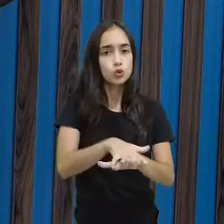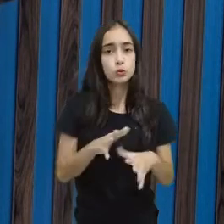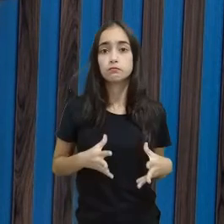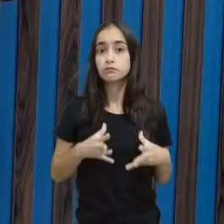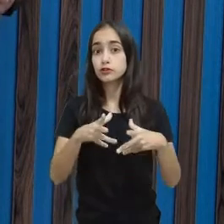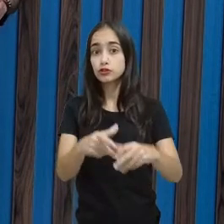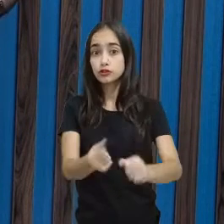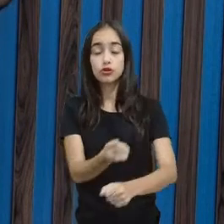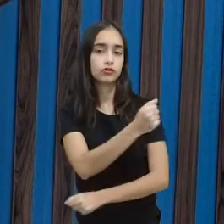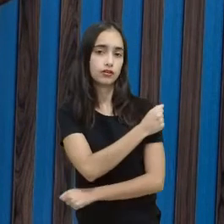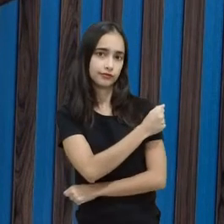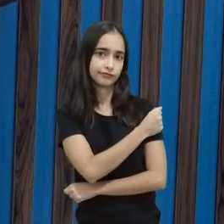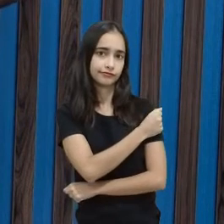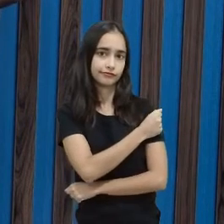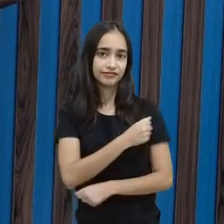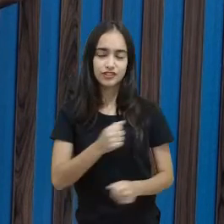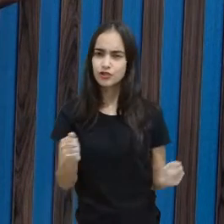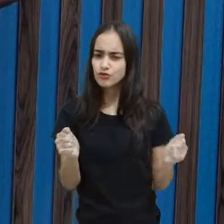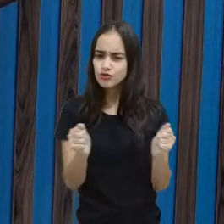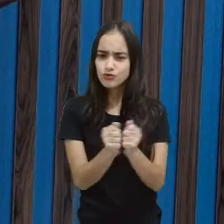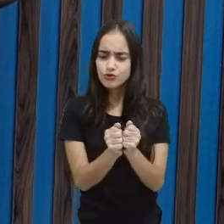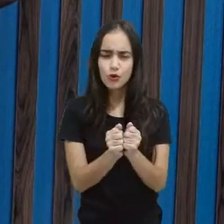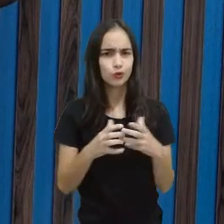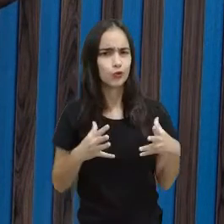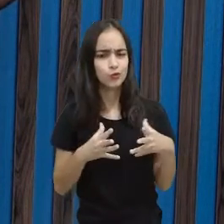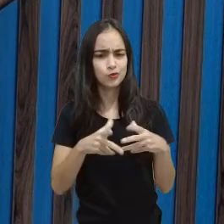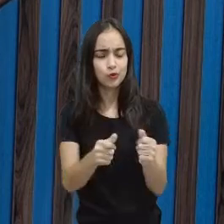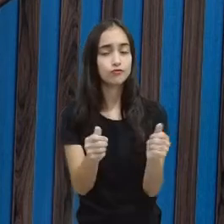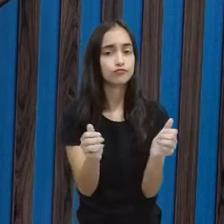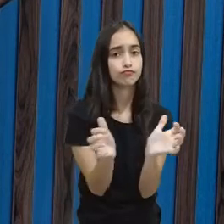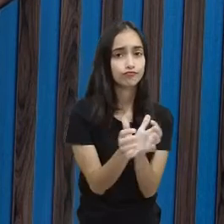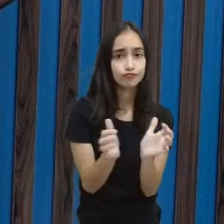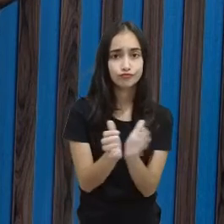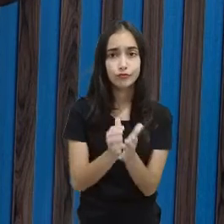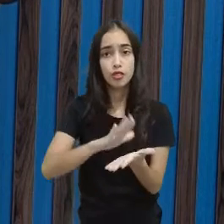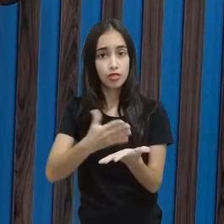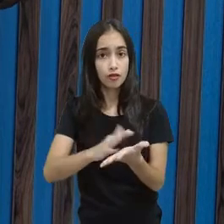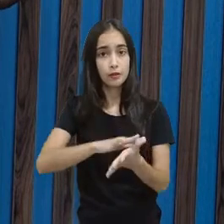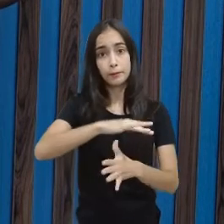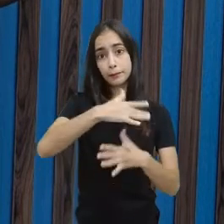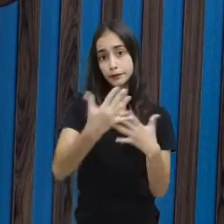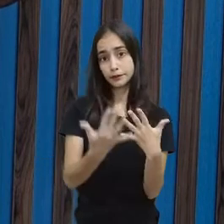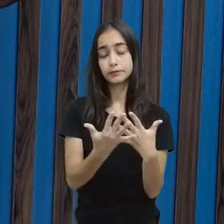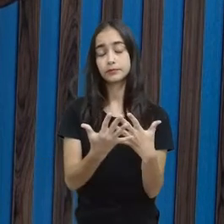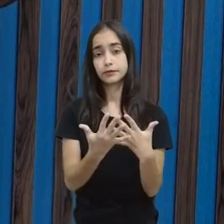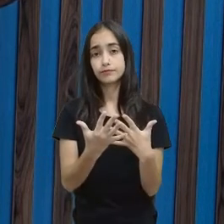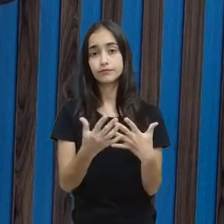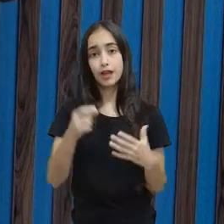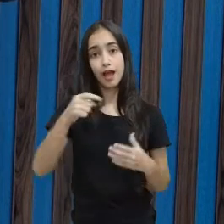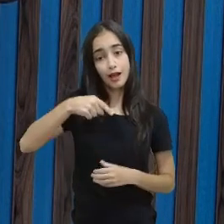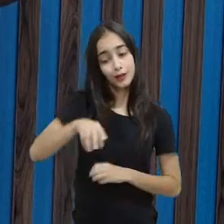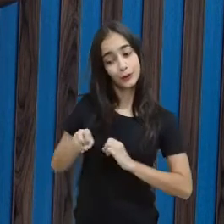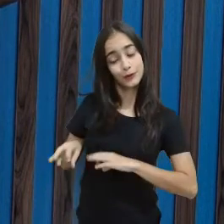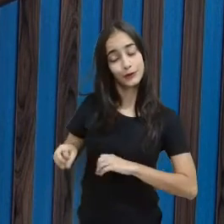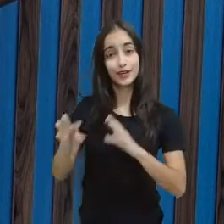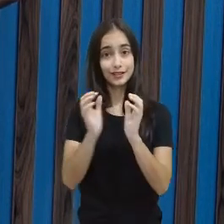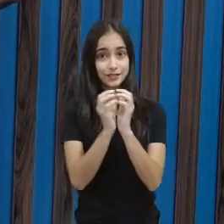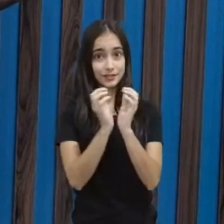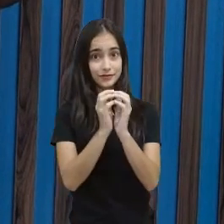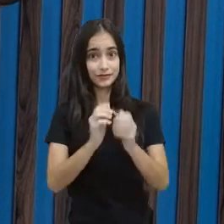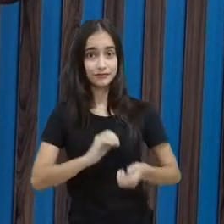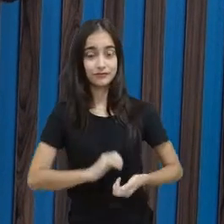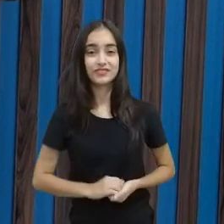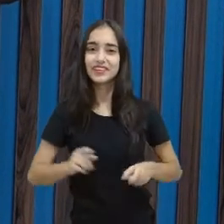todas, junto com toda a equipe de intérprete de Libras do Educa Recife. Na produção, a gente tem